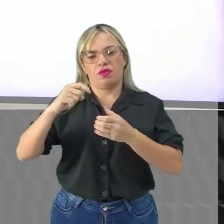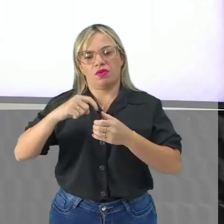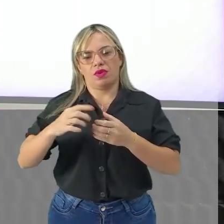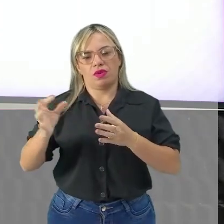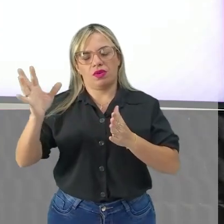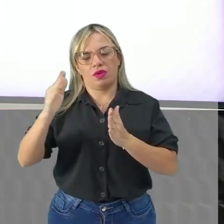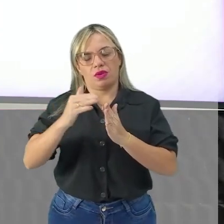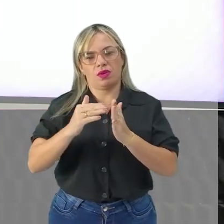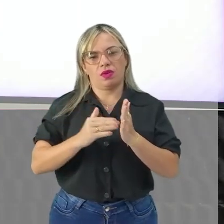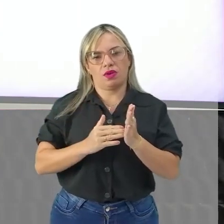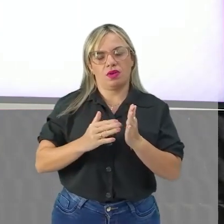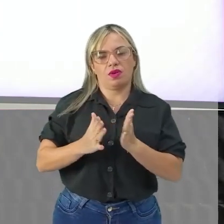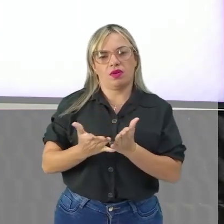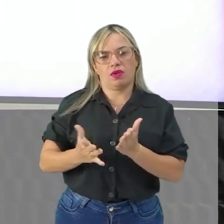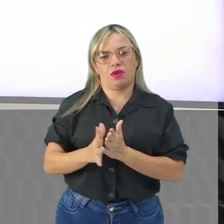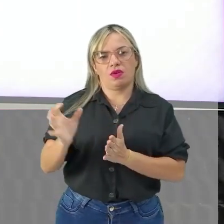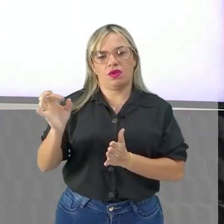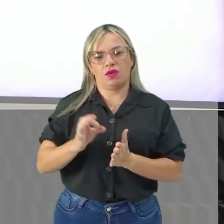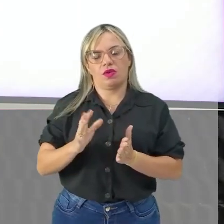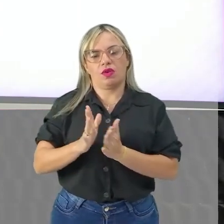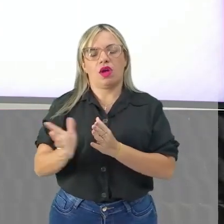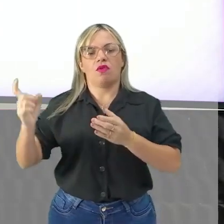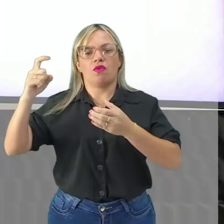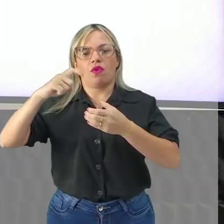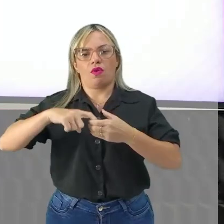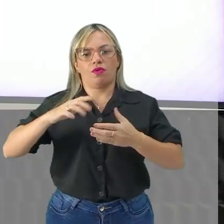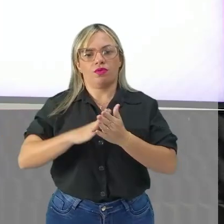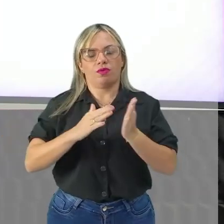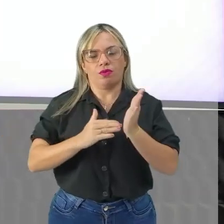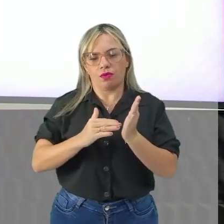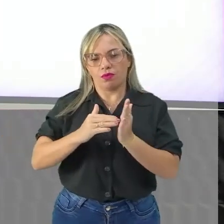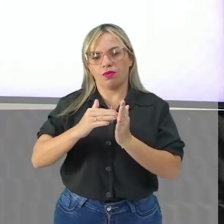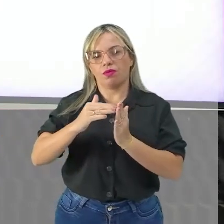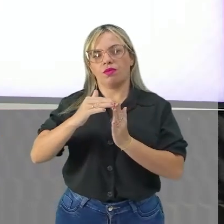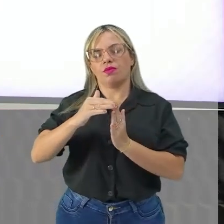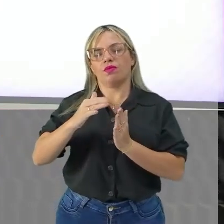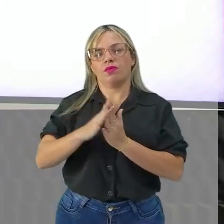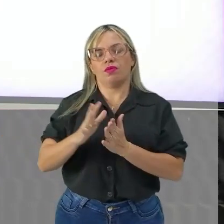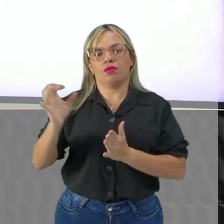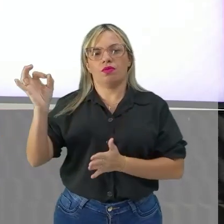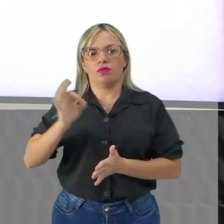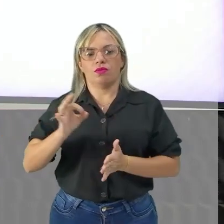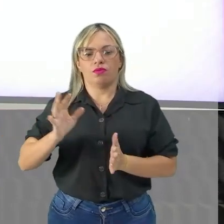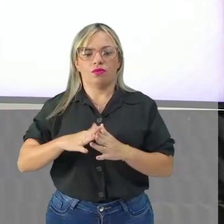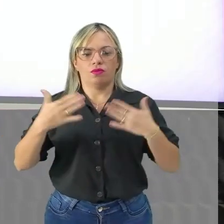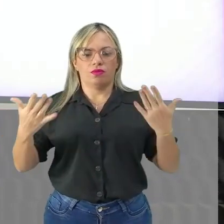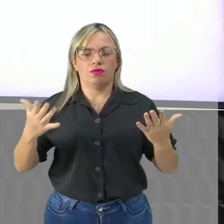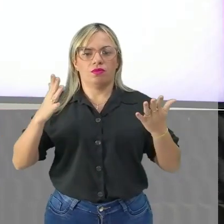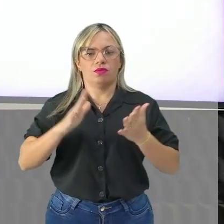uma diminuída e aí ela volta a estar, né,